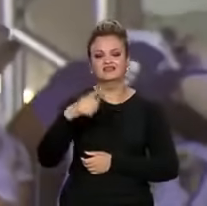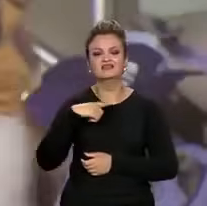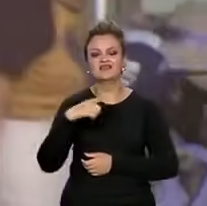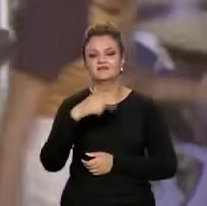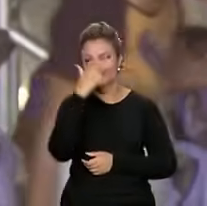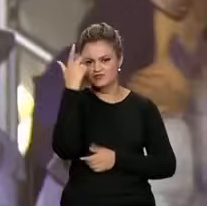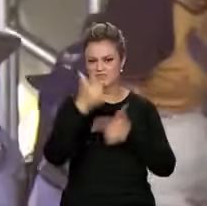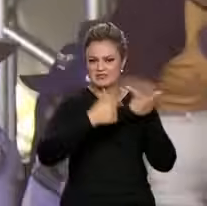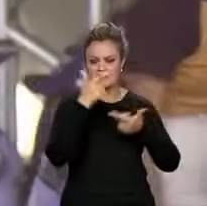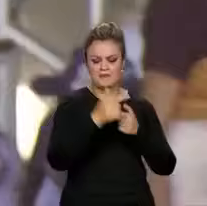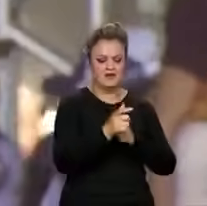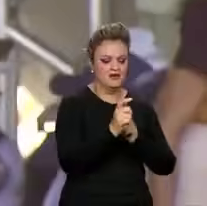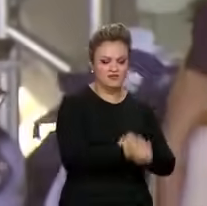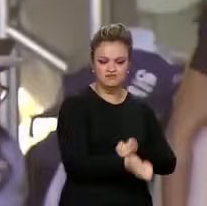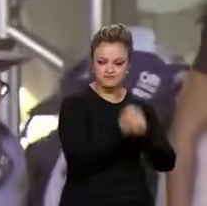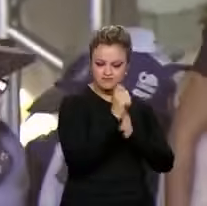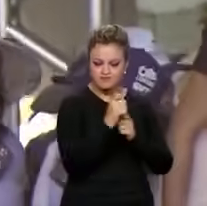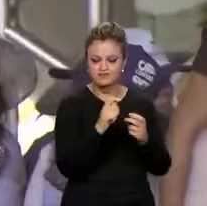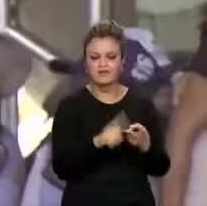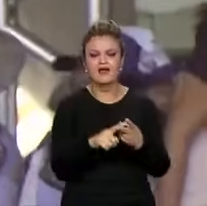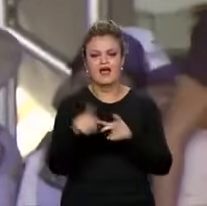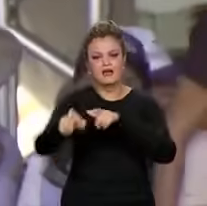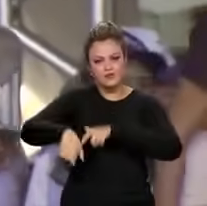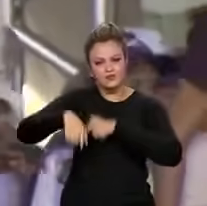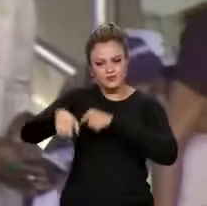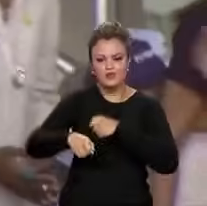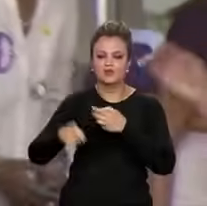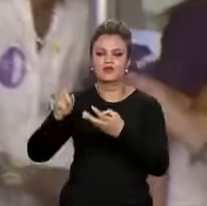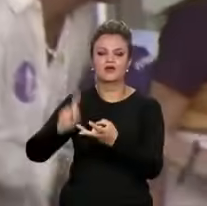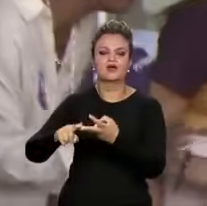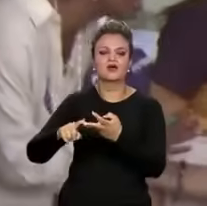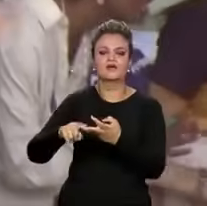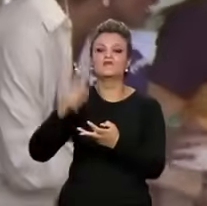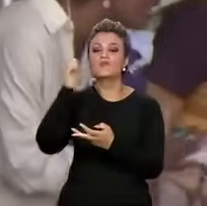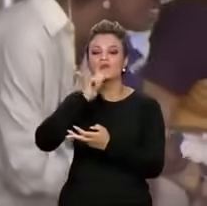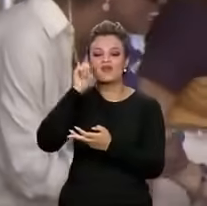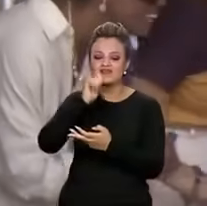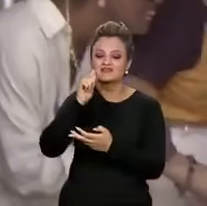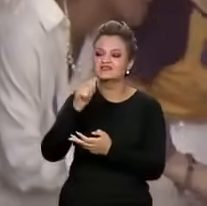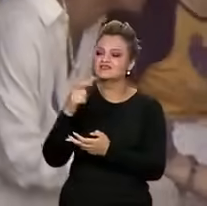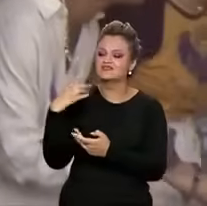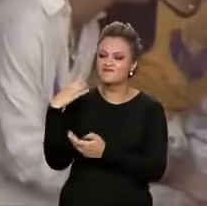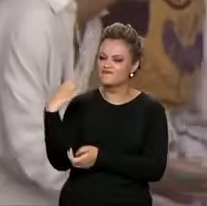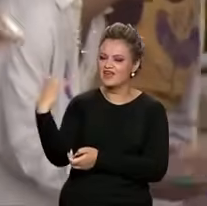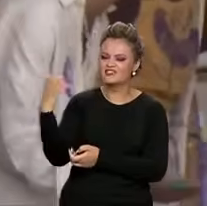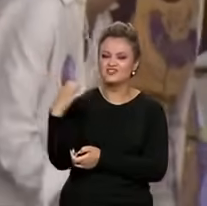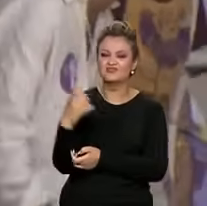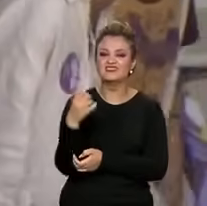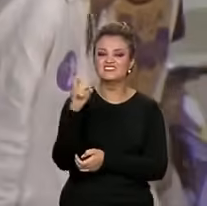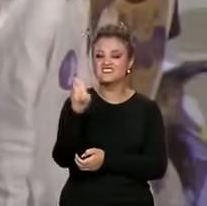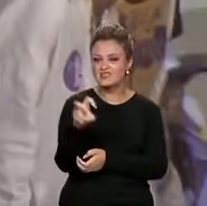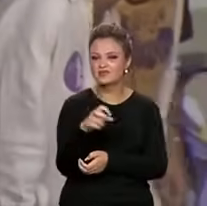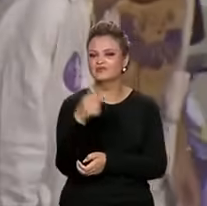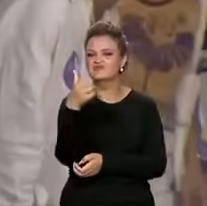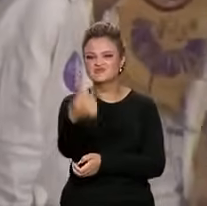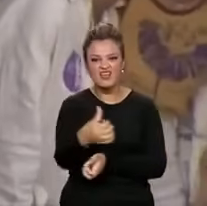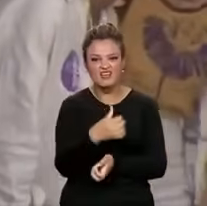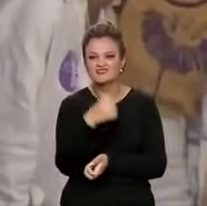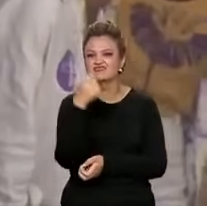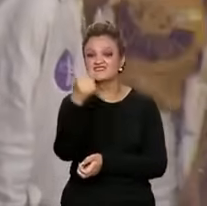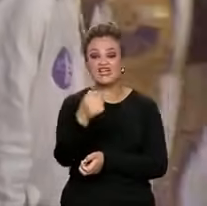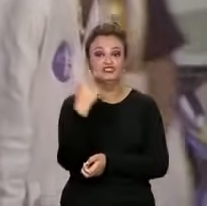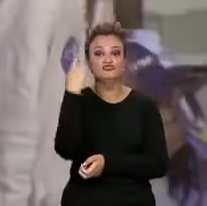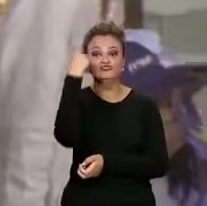pescadoras marisqueiras agricultoras nós temos mulheres que estão viajando a cinco seis